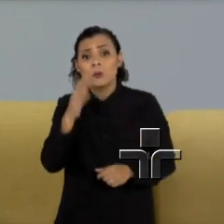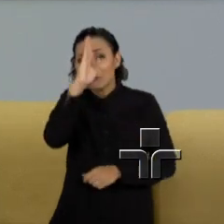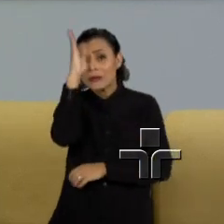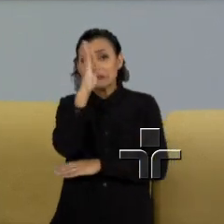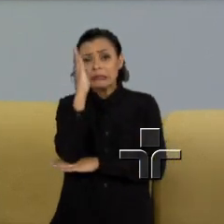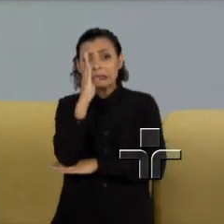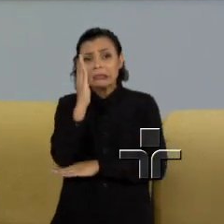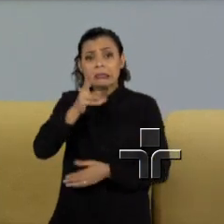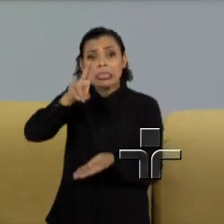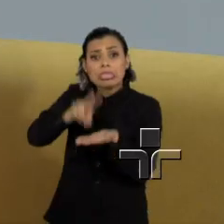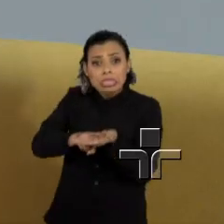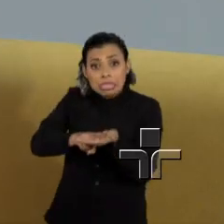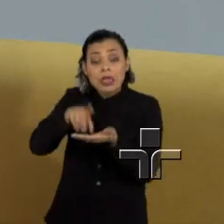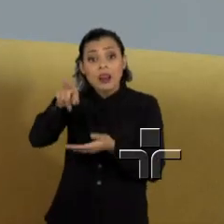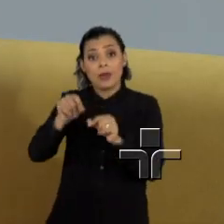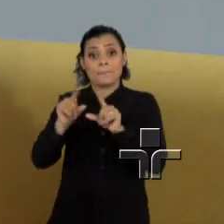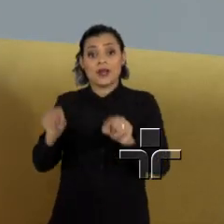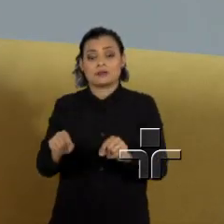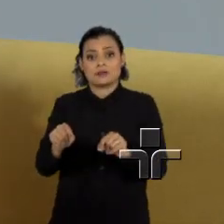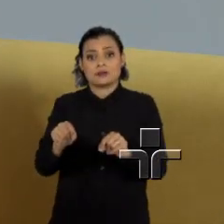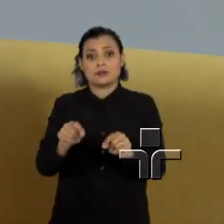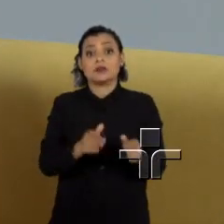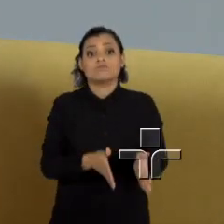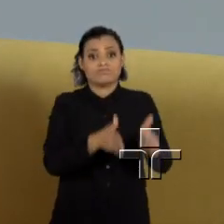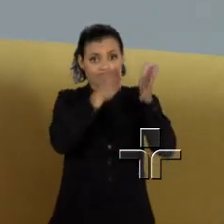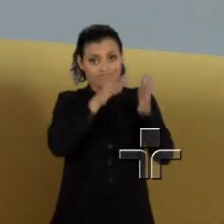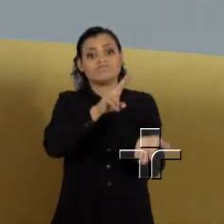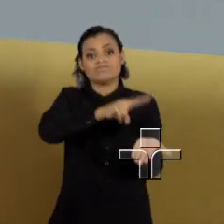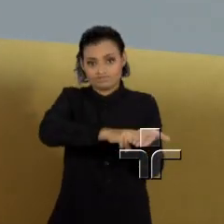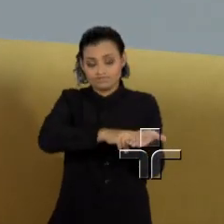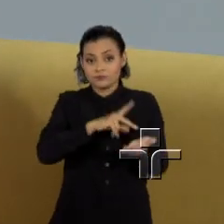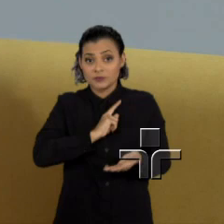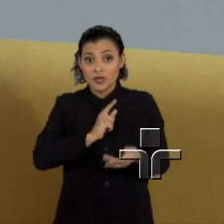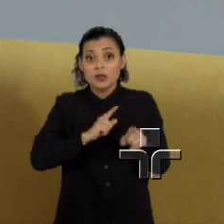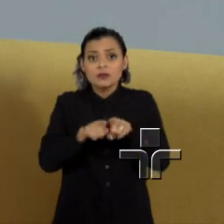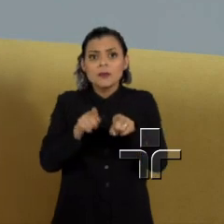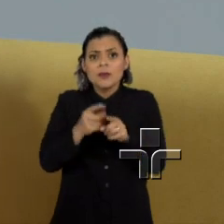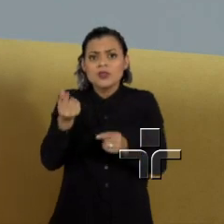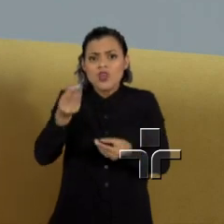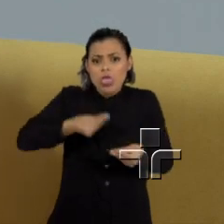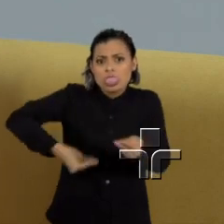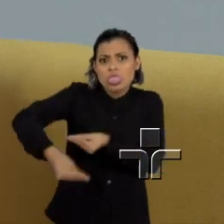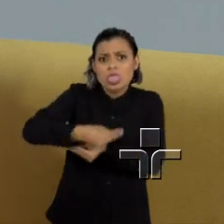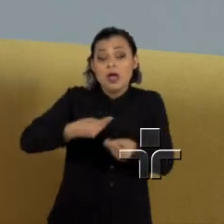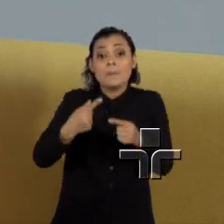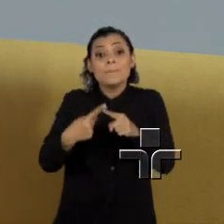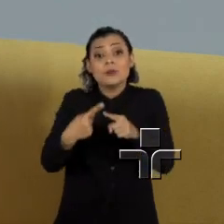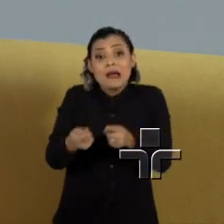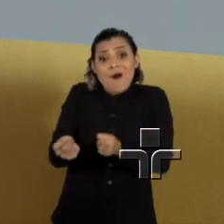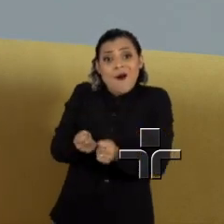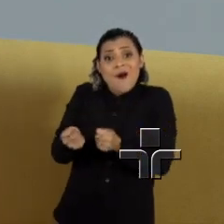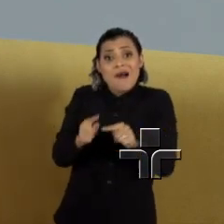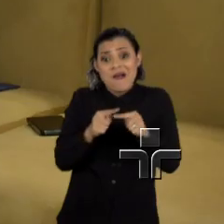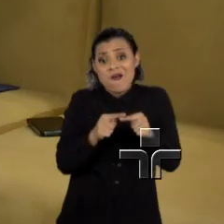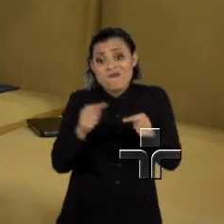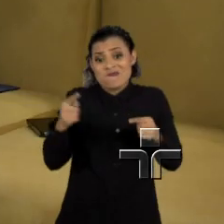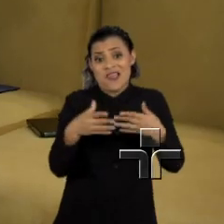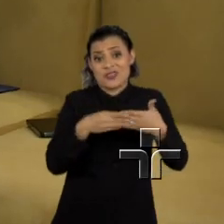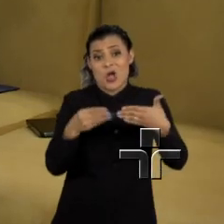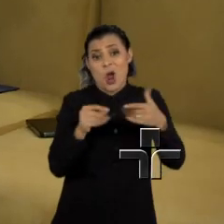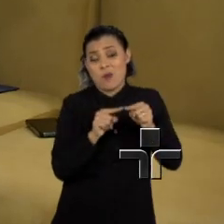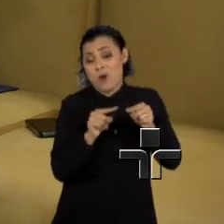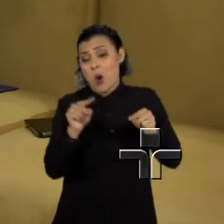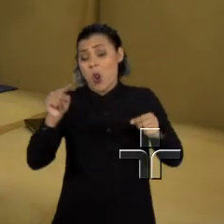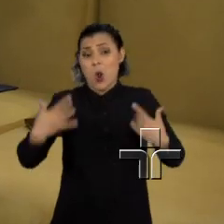ainda não foi divulgado. Banco Central intervém no câmbio para segurar a disparada do dólar. No